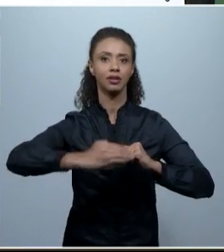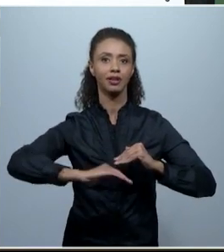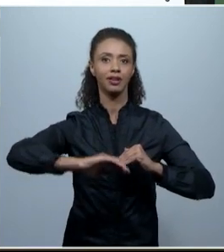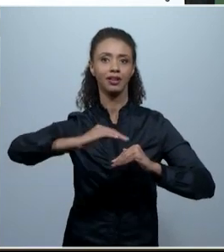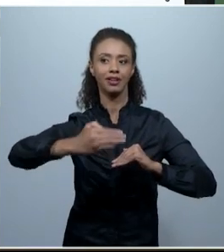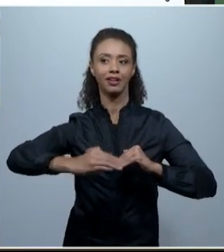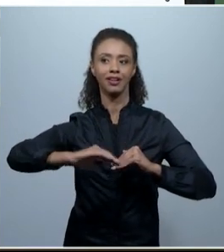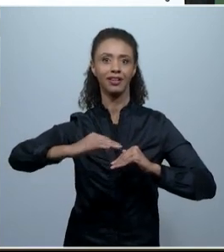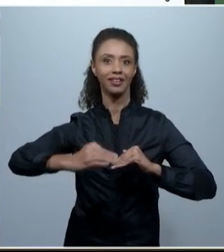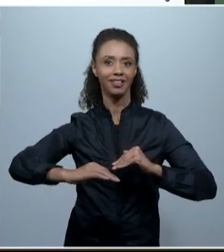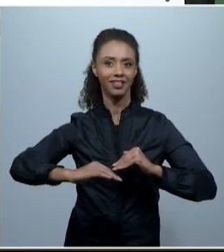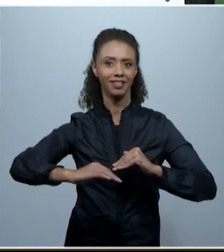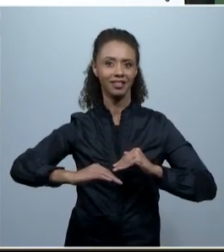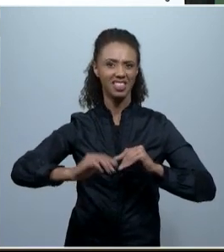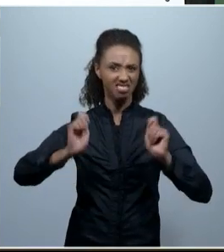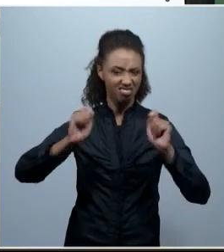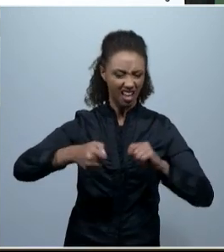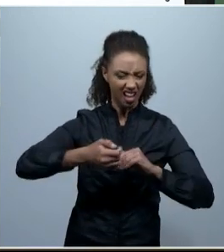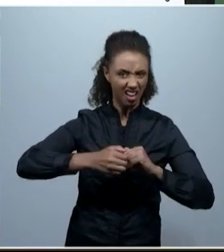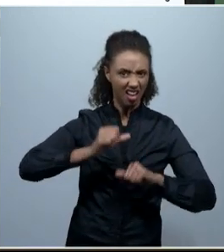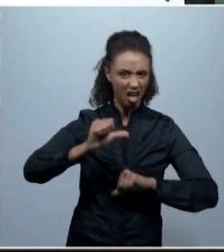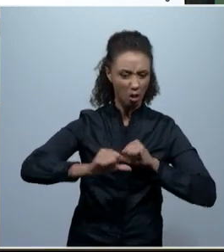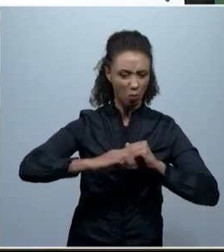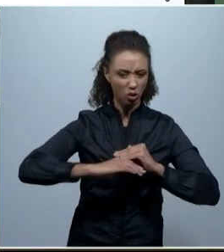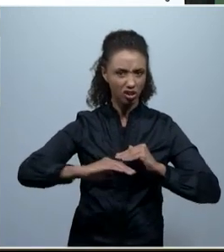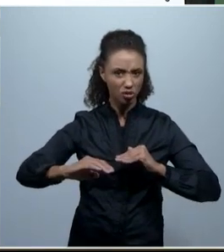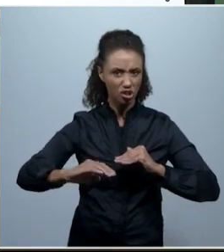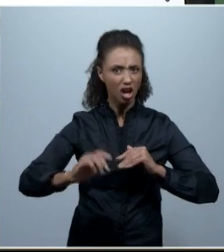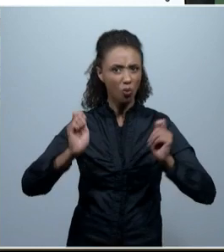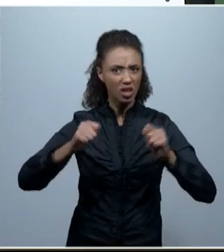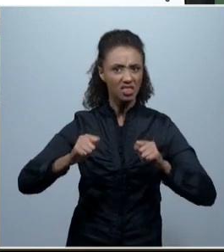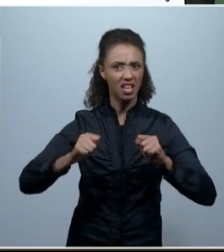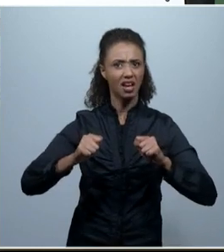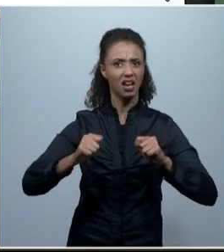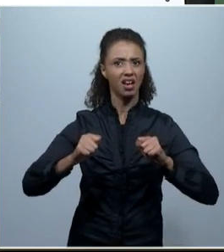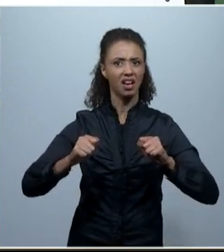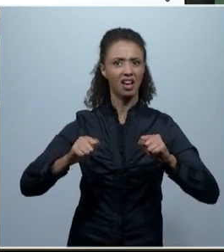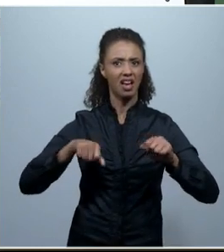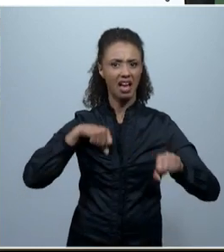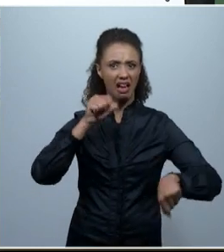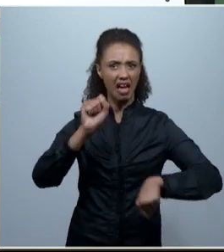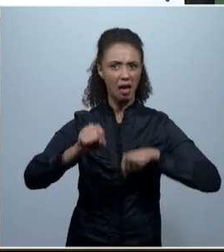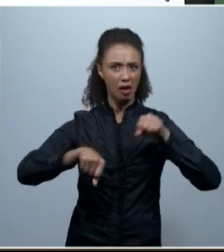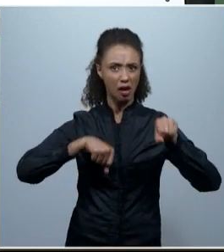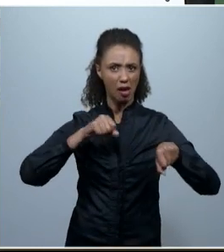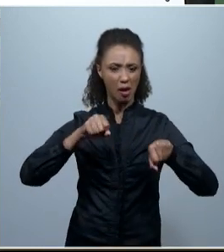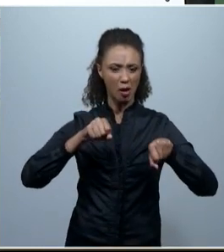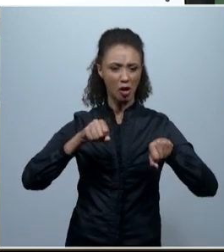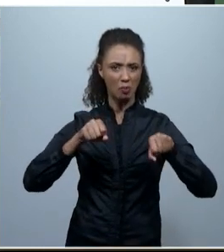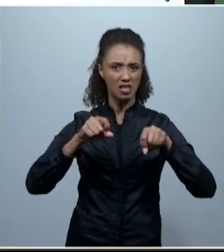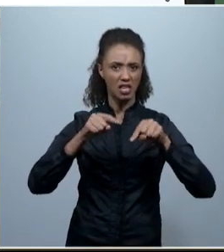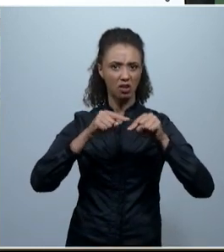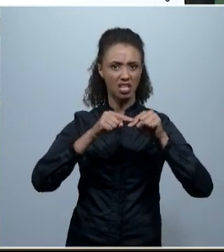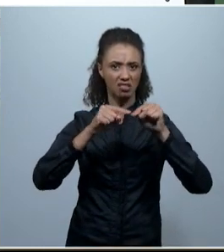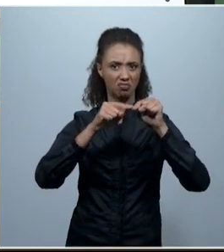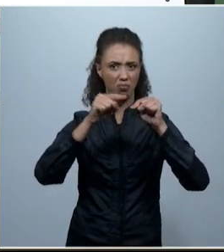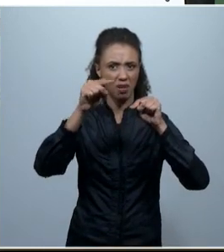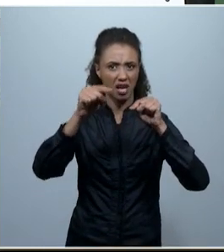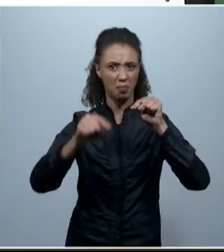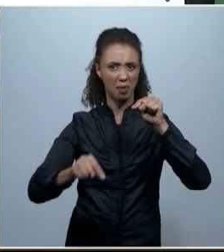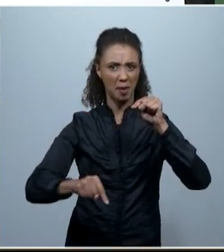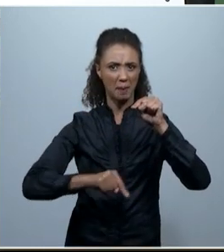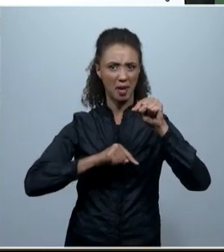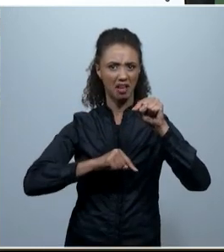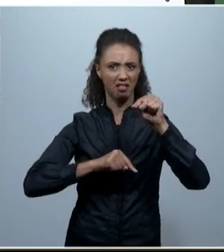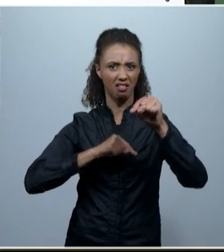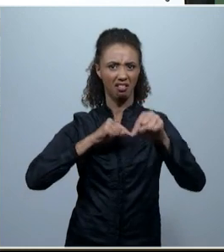do chão para fazer com que uma bicicleta de pneu quadrado ande de jeito suave ea resposta é sim isso é super